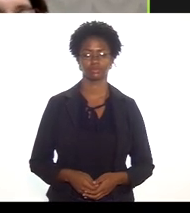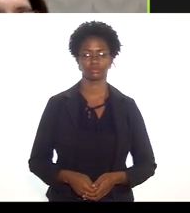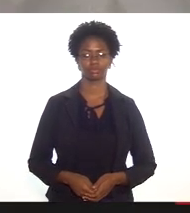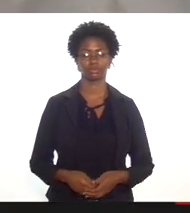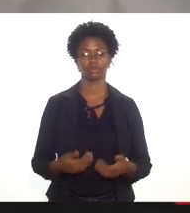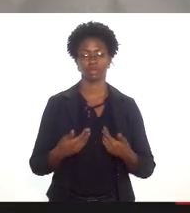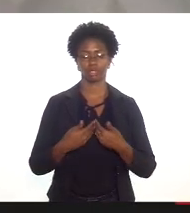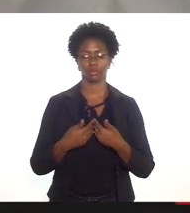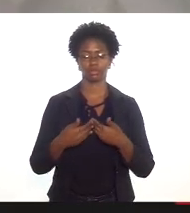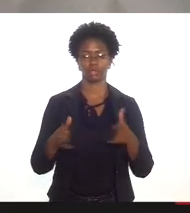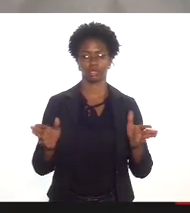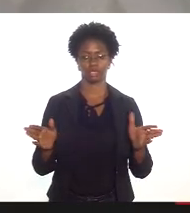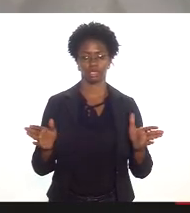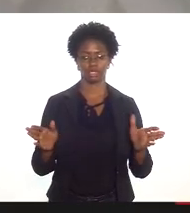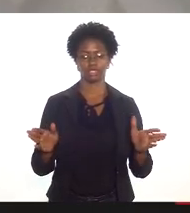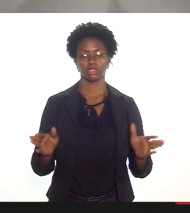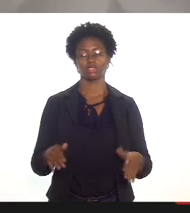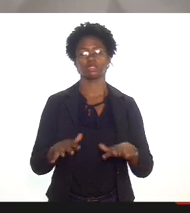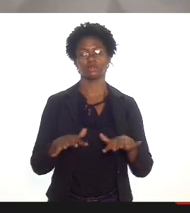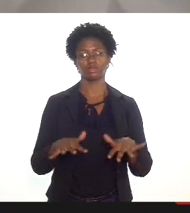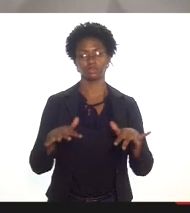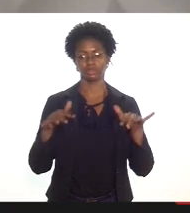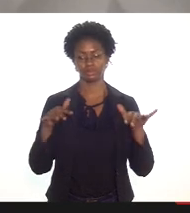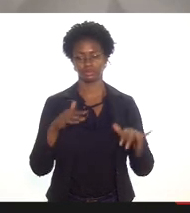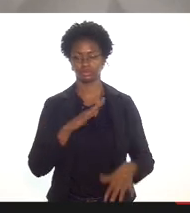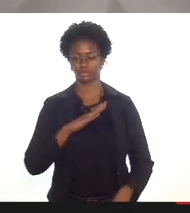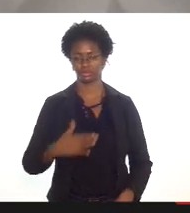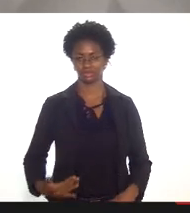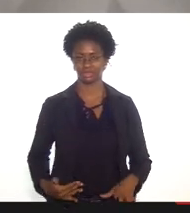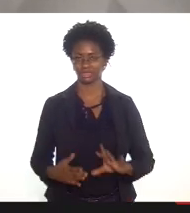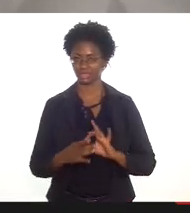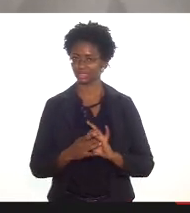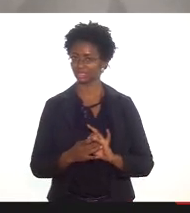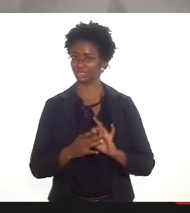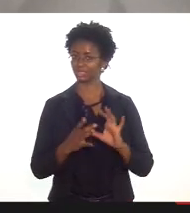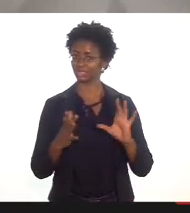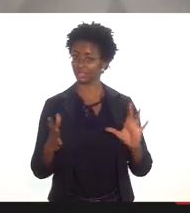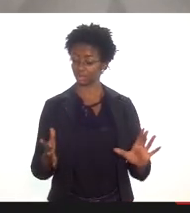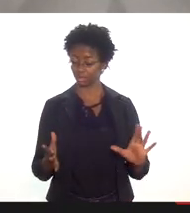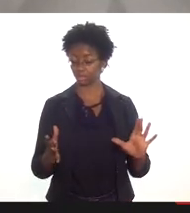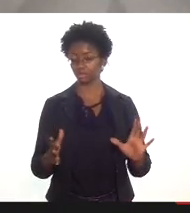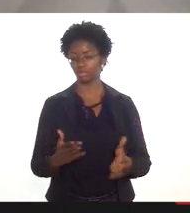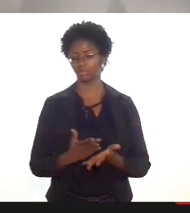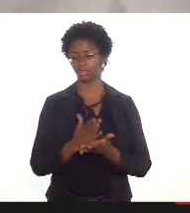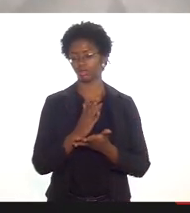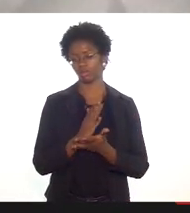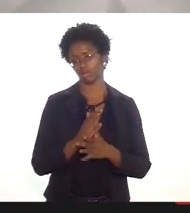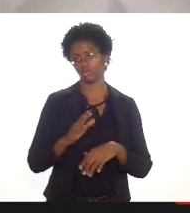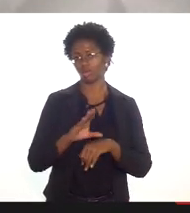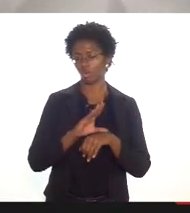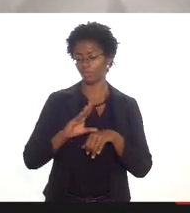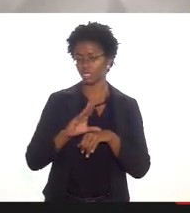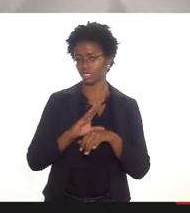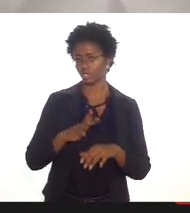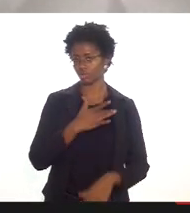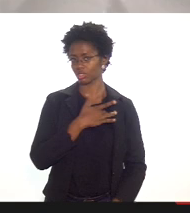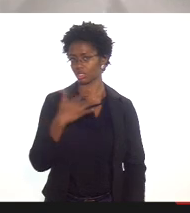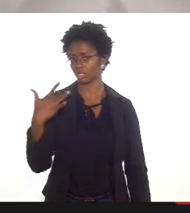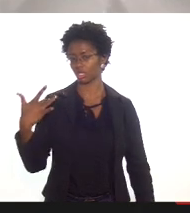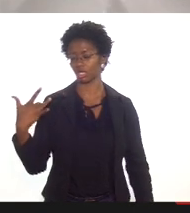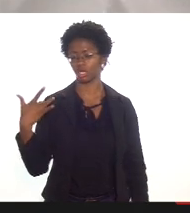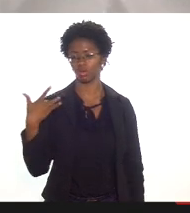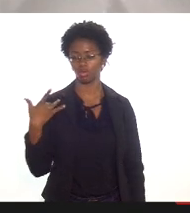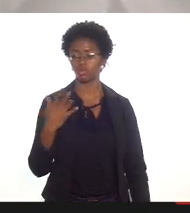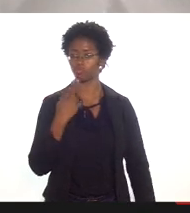Declaro aberta a audiência pública aprovada em reunião da Comissão de Saúde para tratar